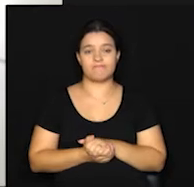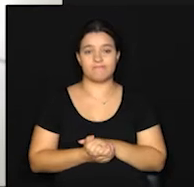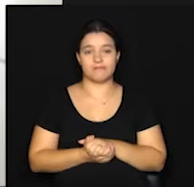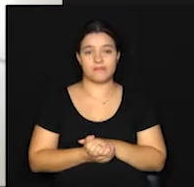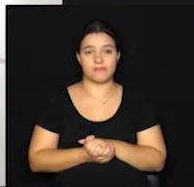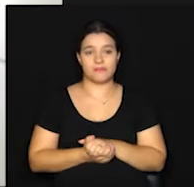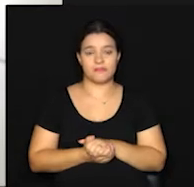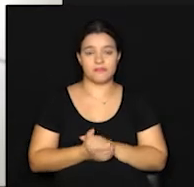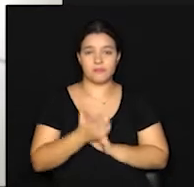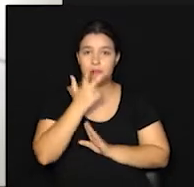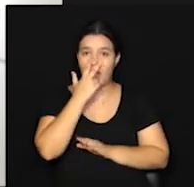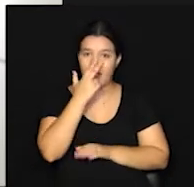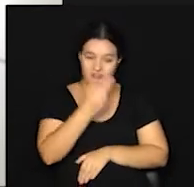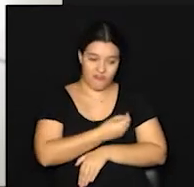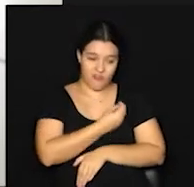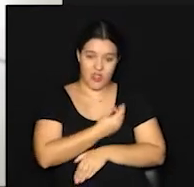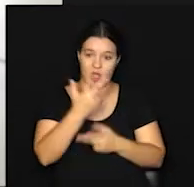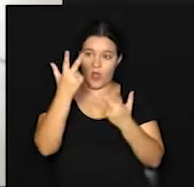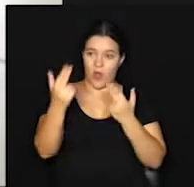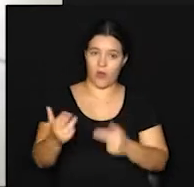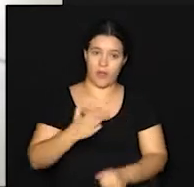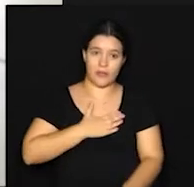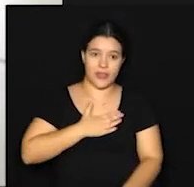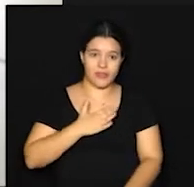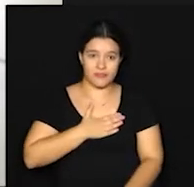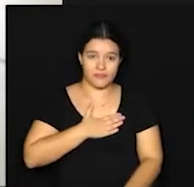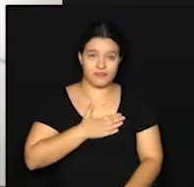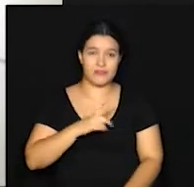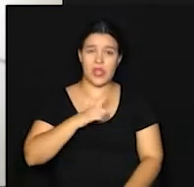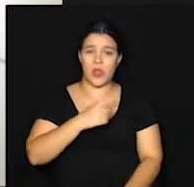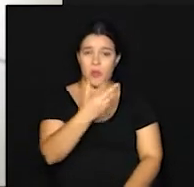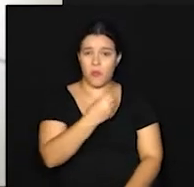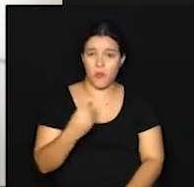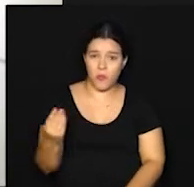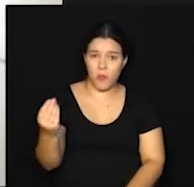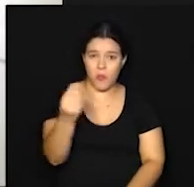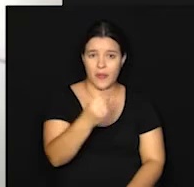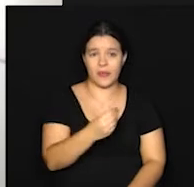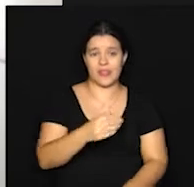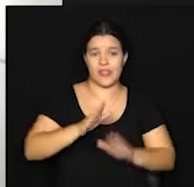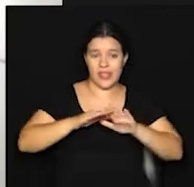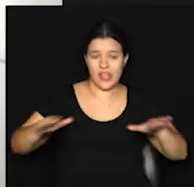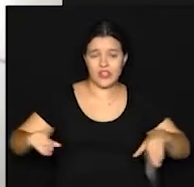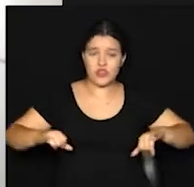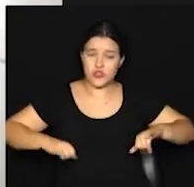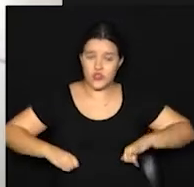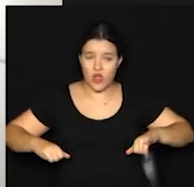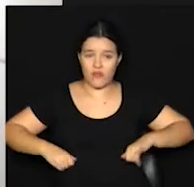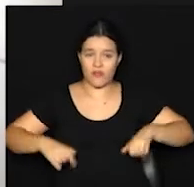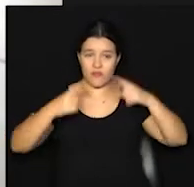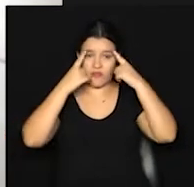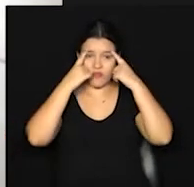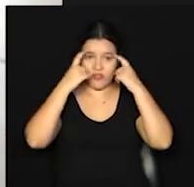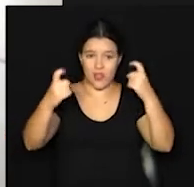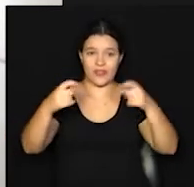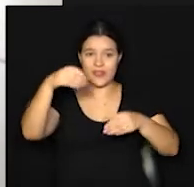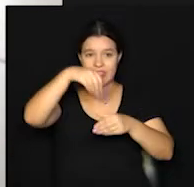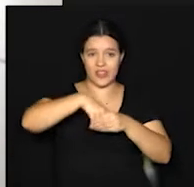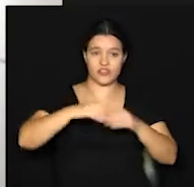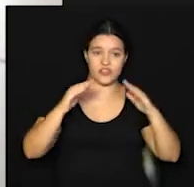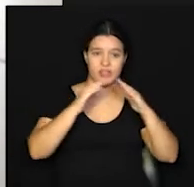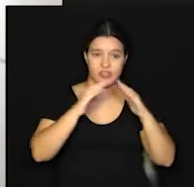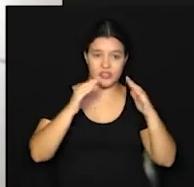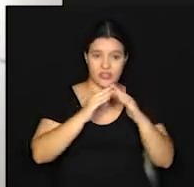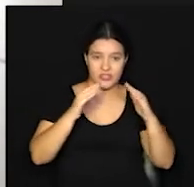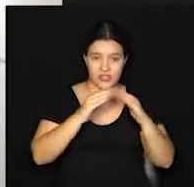crianças, elas se veem nessa situação. Quantas crianças ainda não sofrem abusos dentro de casa, né? No meu caso era físico, mas tem criança